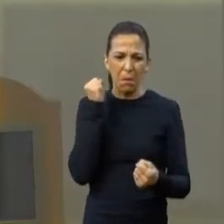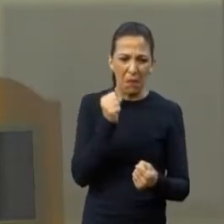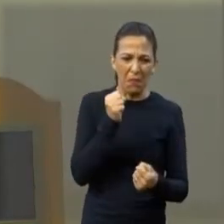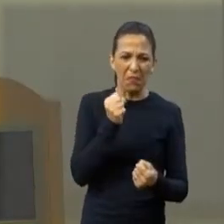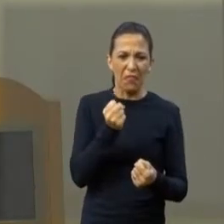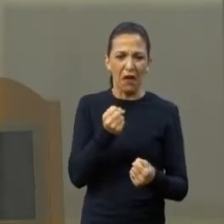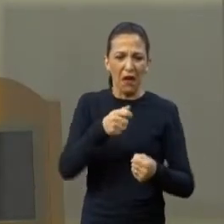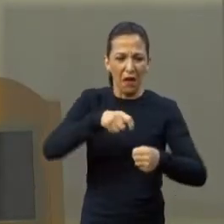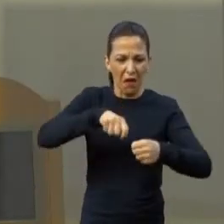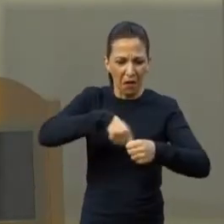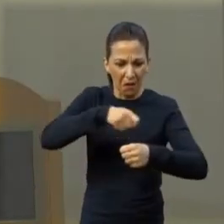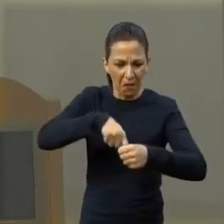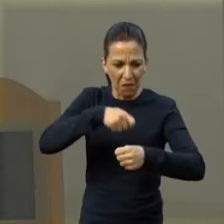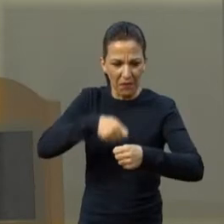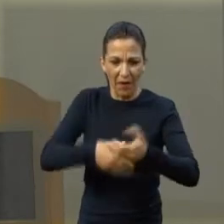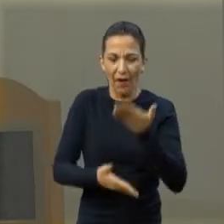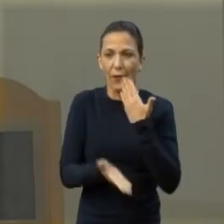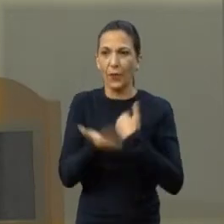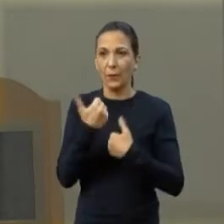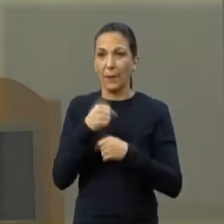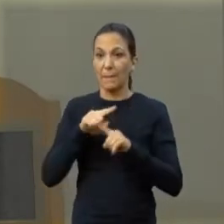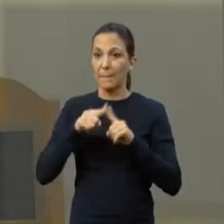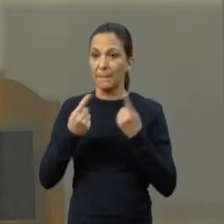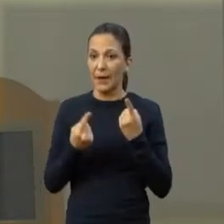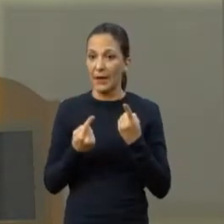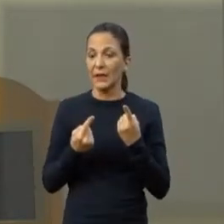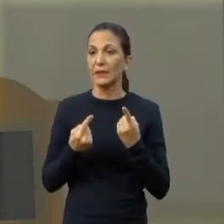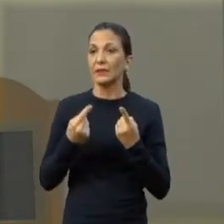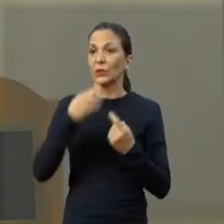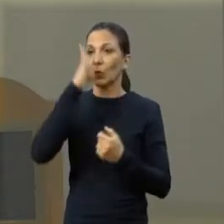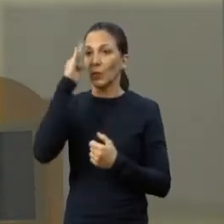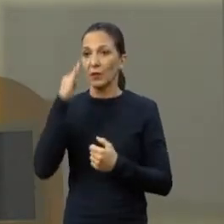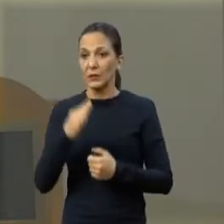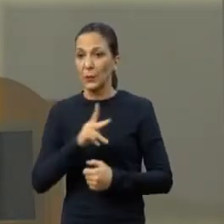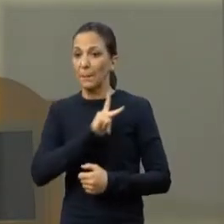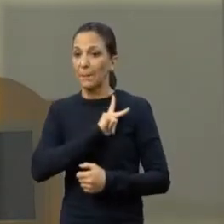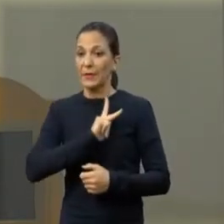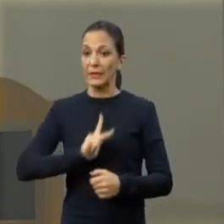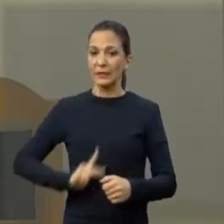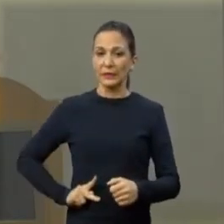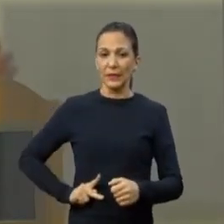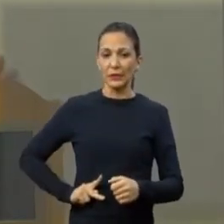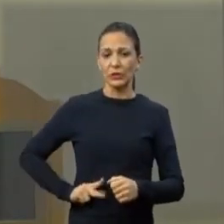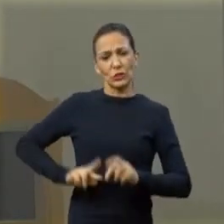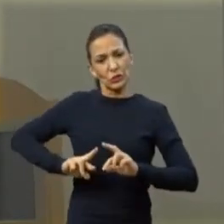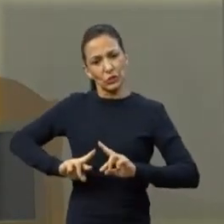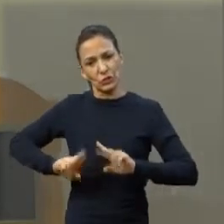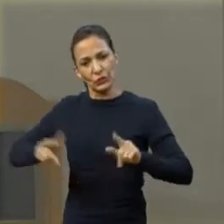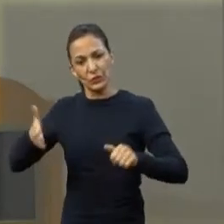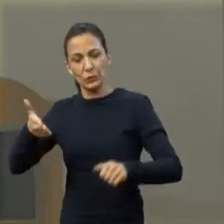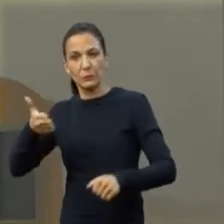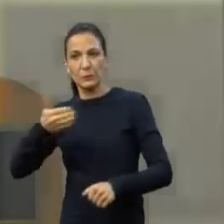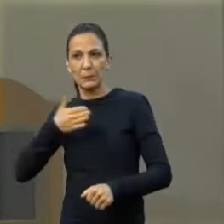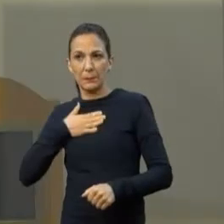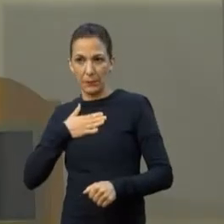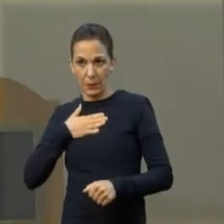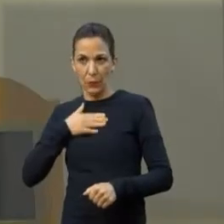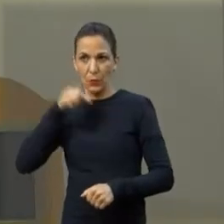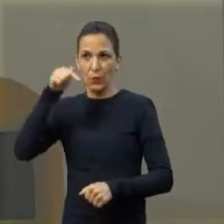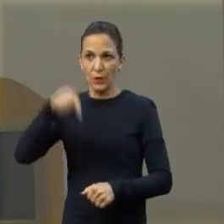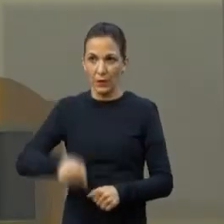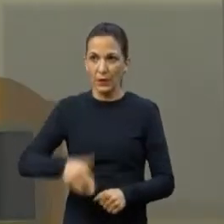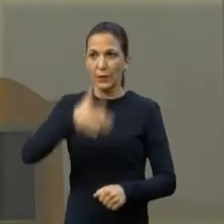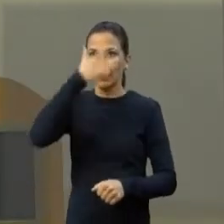só que o Brasil do presidente não deve ser o mesmo Brasil que eu vivo porque no Brasil que eu vivo as